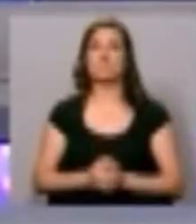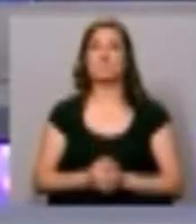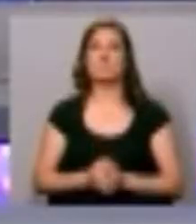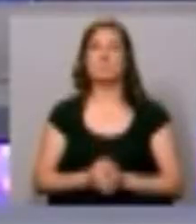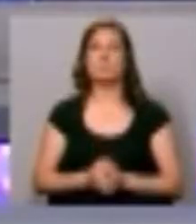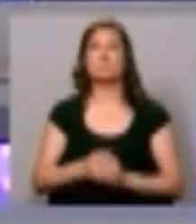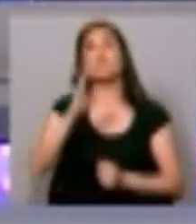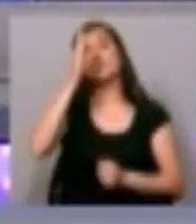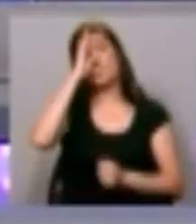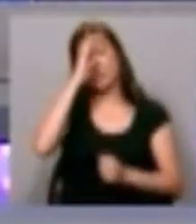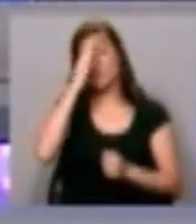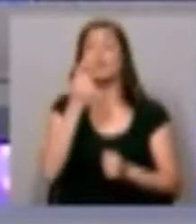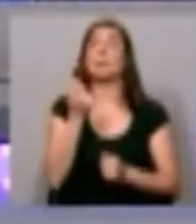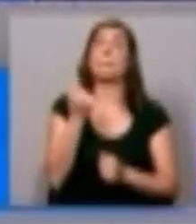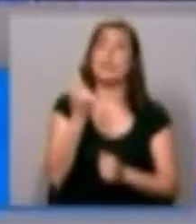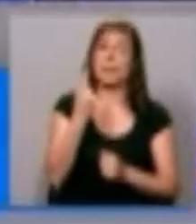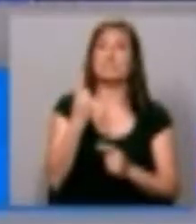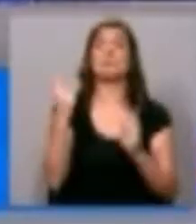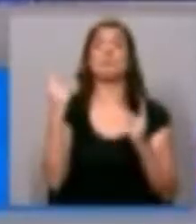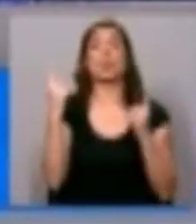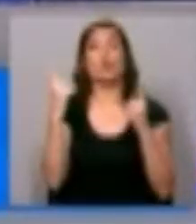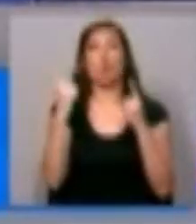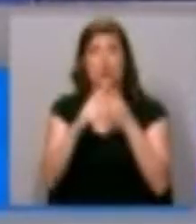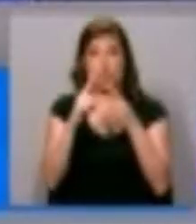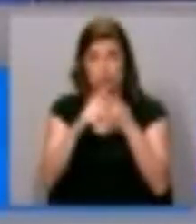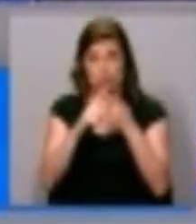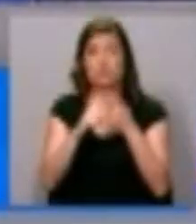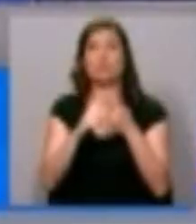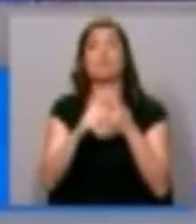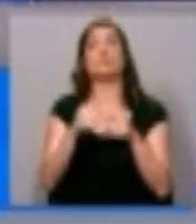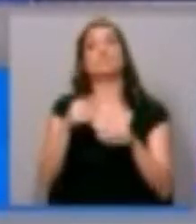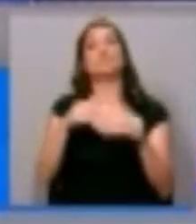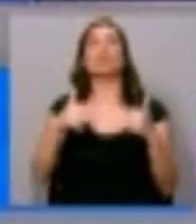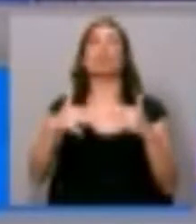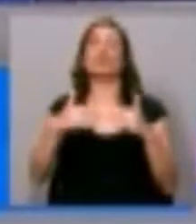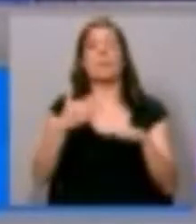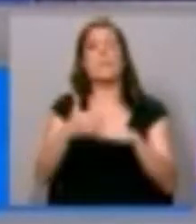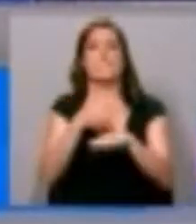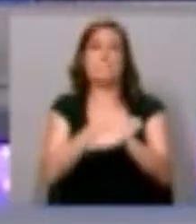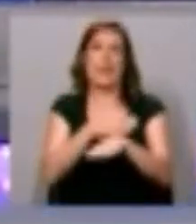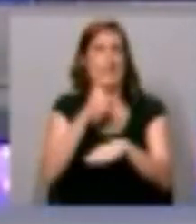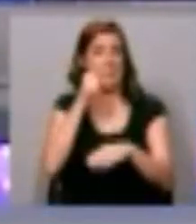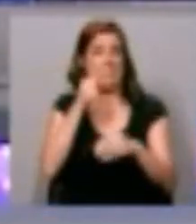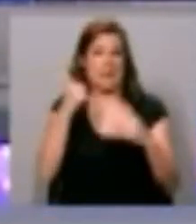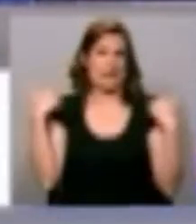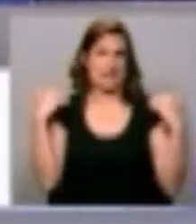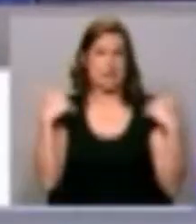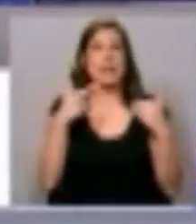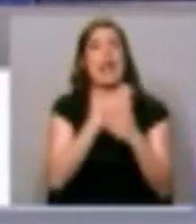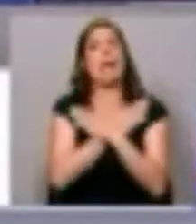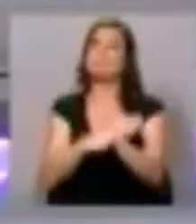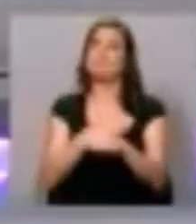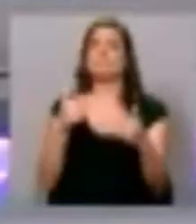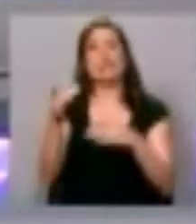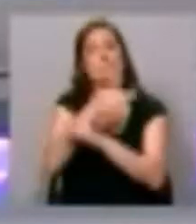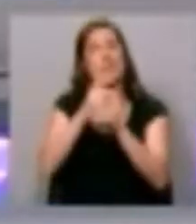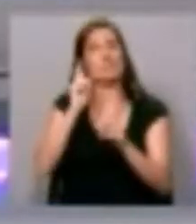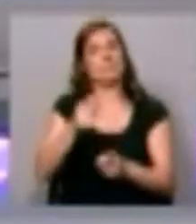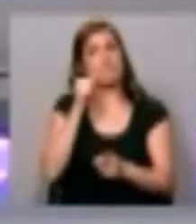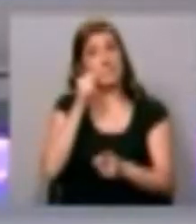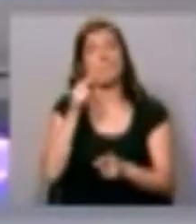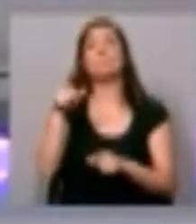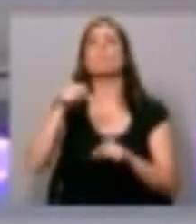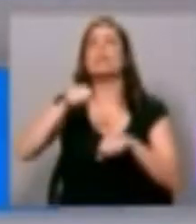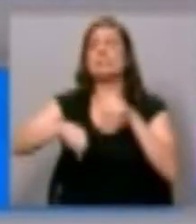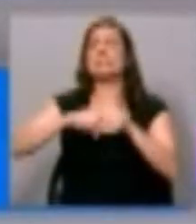mulher. Sporting e Belenense empataram no jogo de pré-época. 1-1 foi o resultado final do amigável. O ciclista